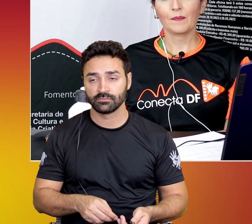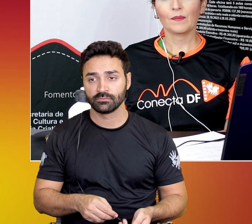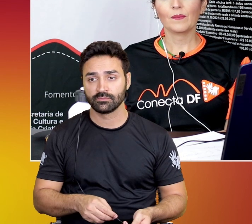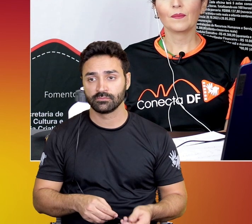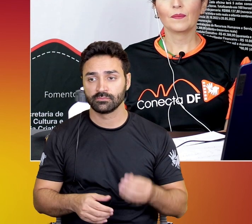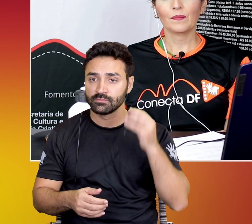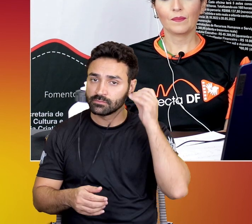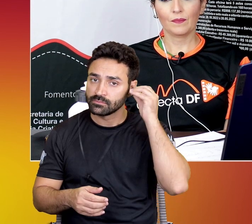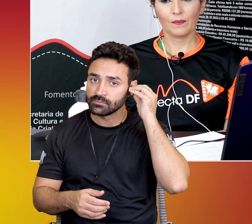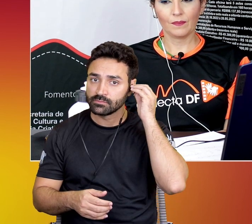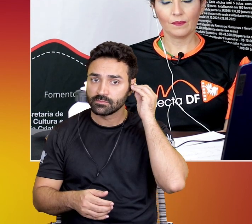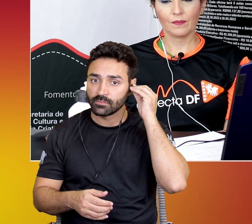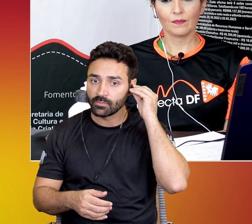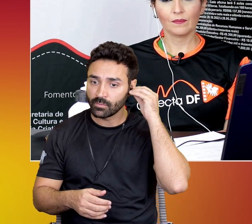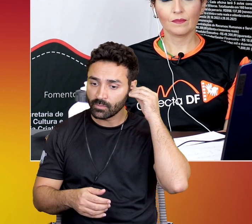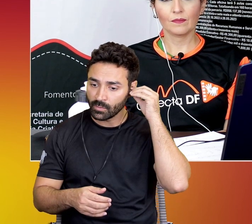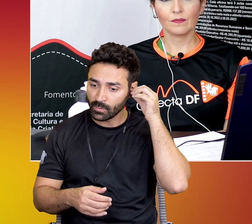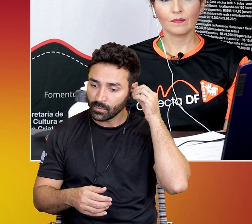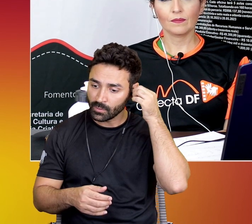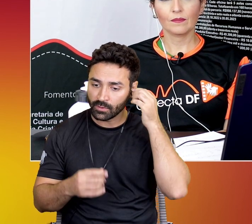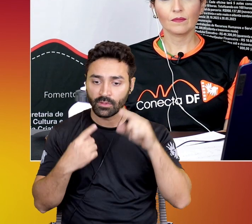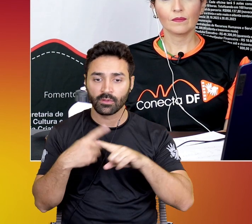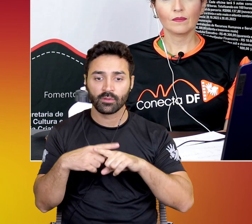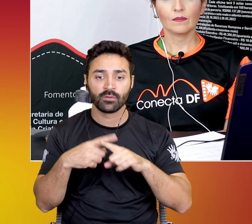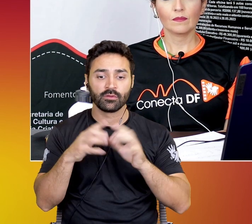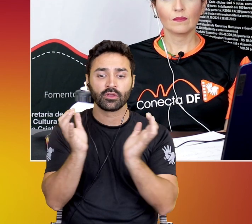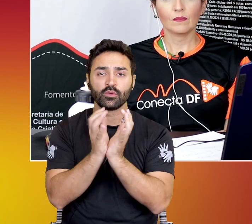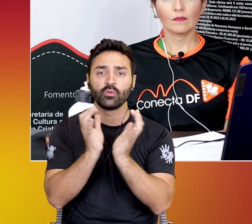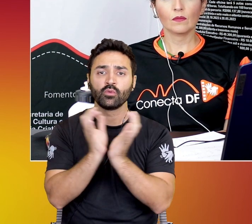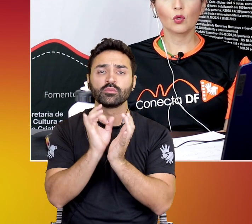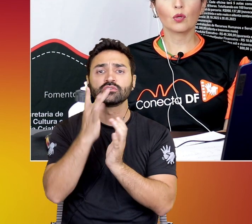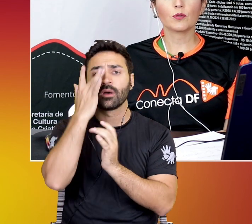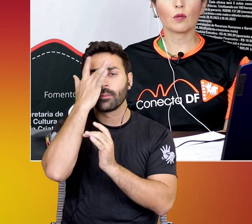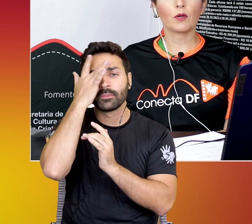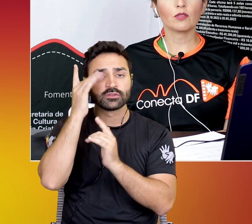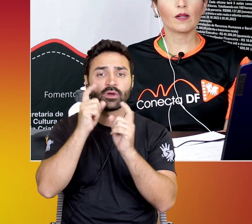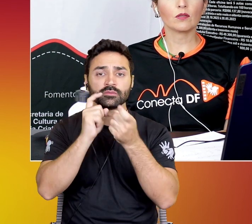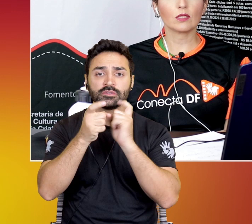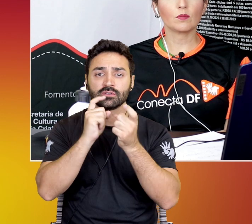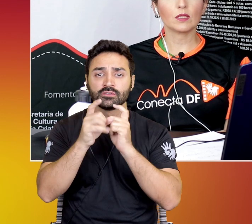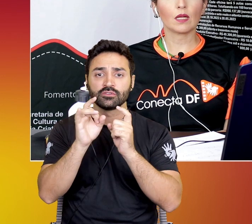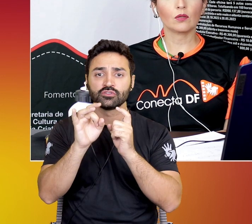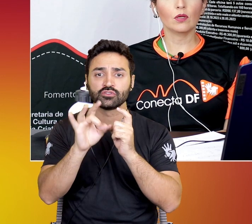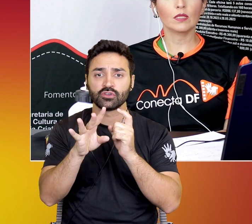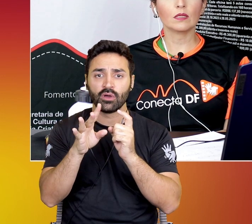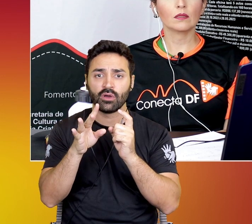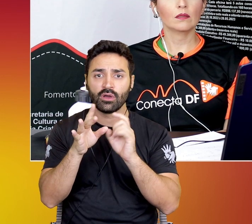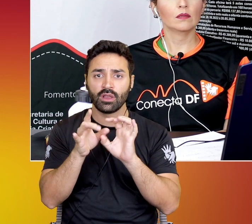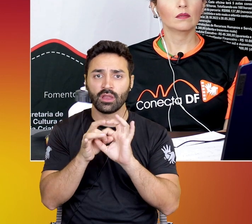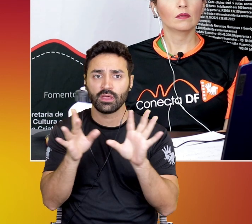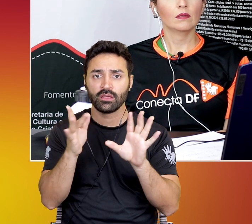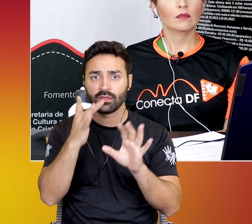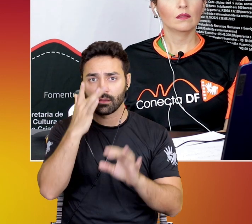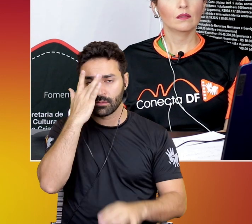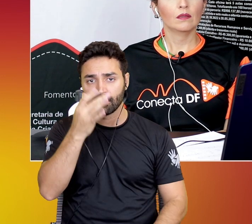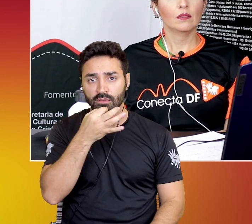ativado, só pode falar os administradores. No grupo só pode falar os administradores?